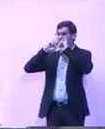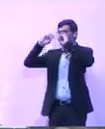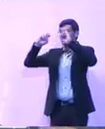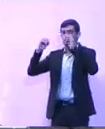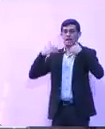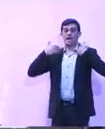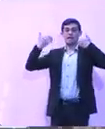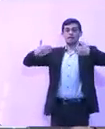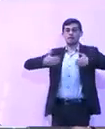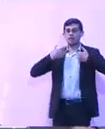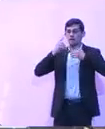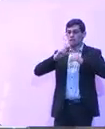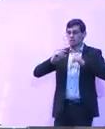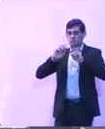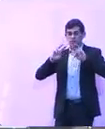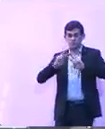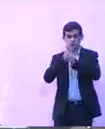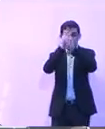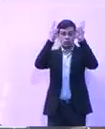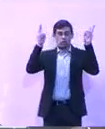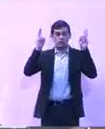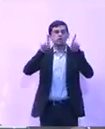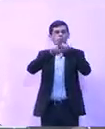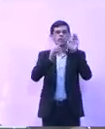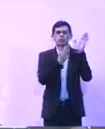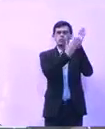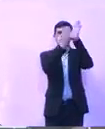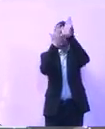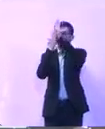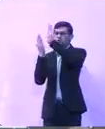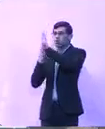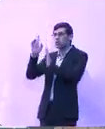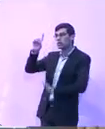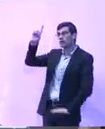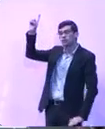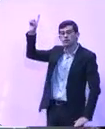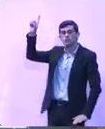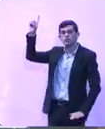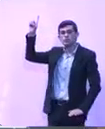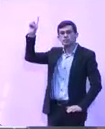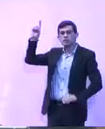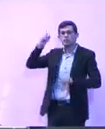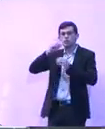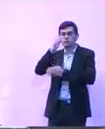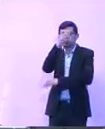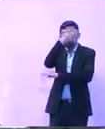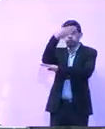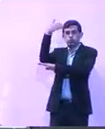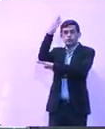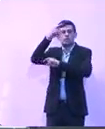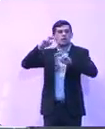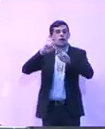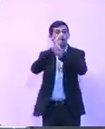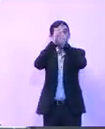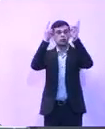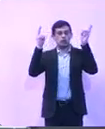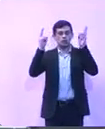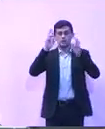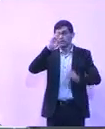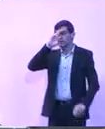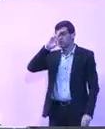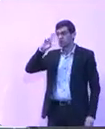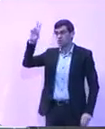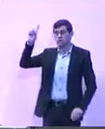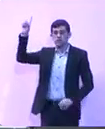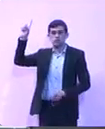de alegria pelo seu triunfo, e em louvor ao nosso Deus levantaremos as bandeiras da vitória. Que o